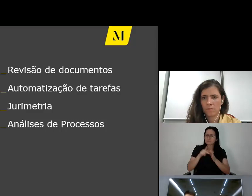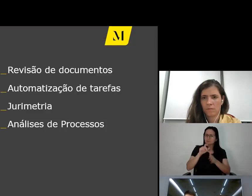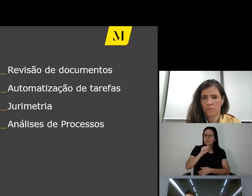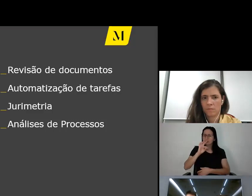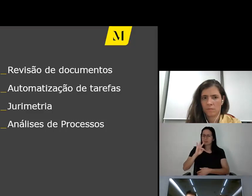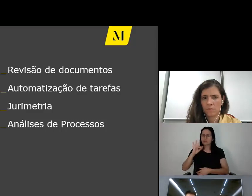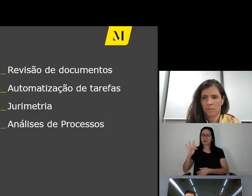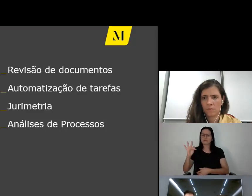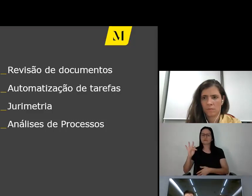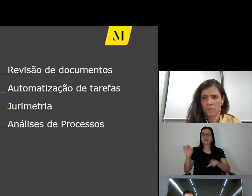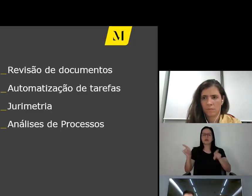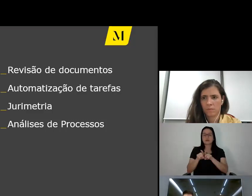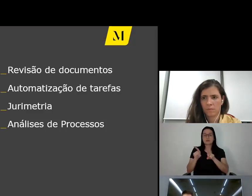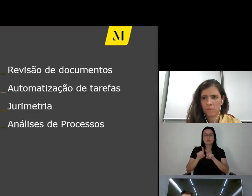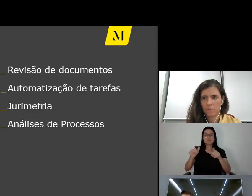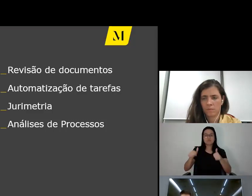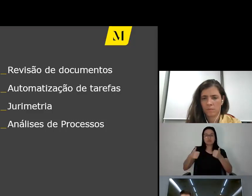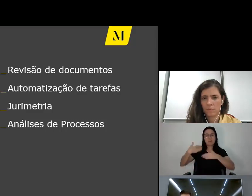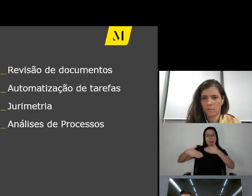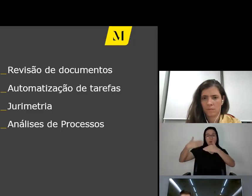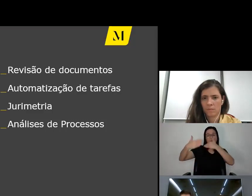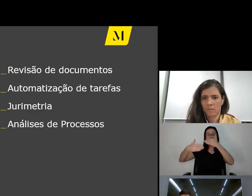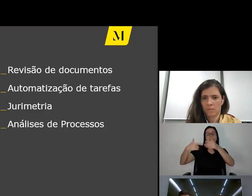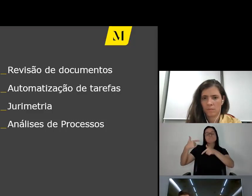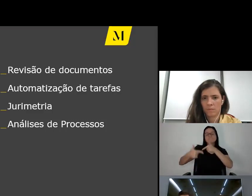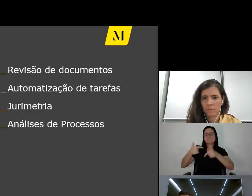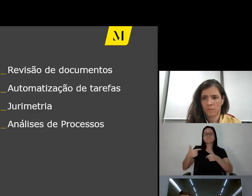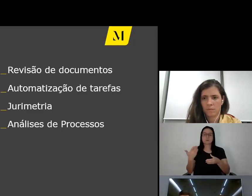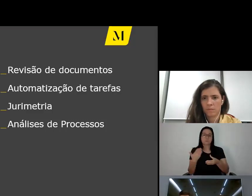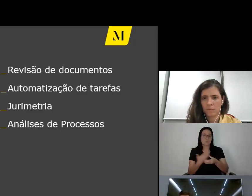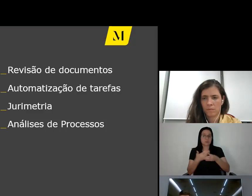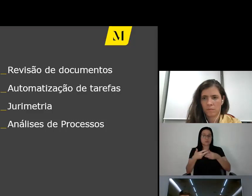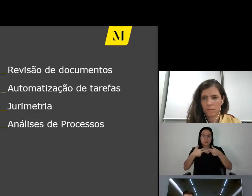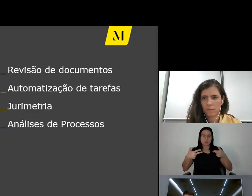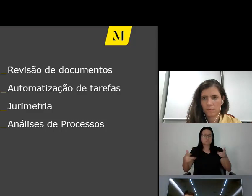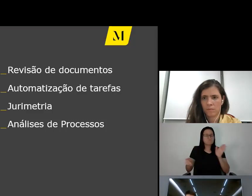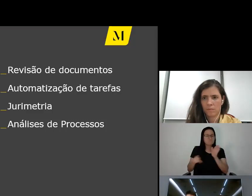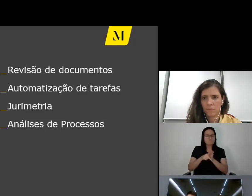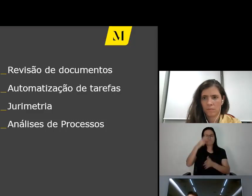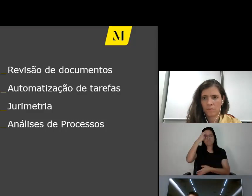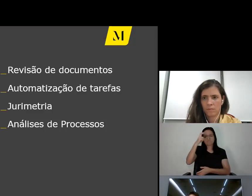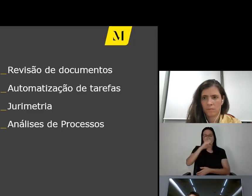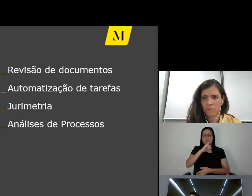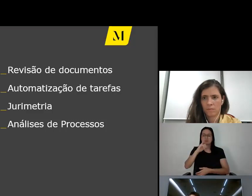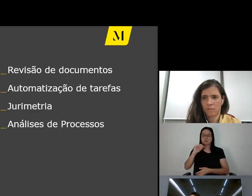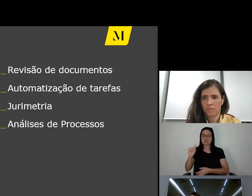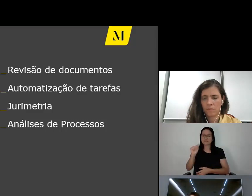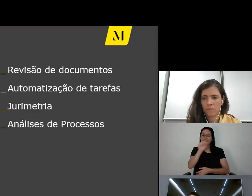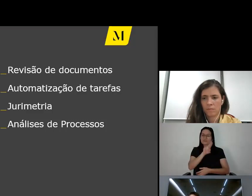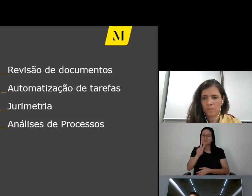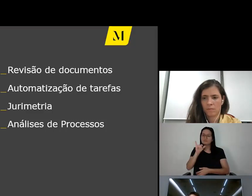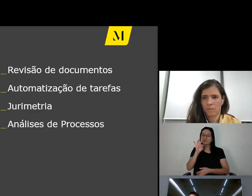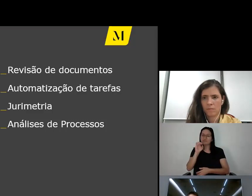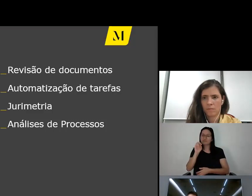a eficiência da tramitação desses processos, tudo através dessa inteligência artificial chamada Victor, que é específica, ou